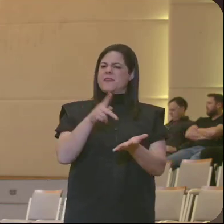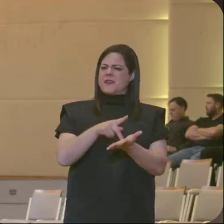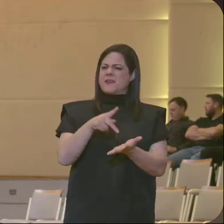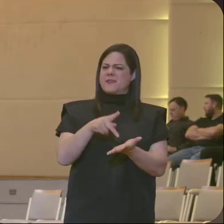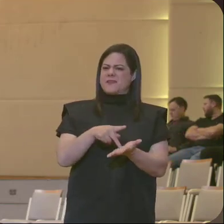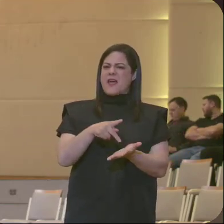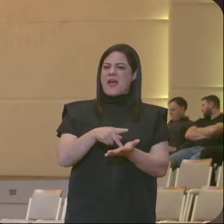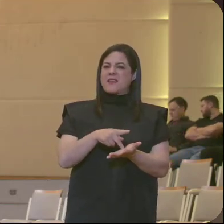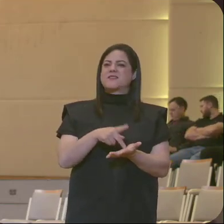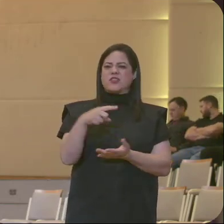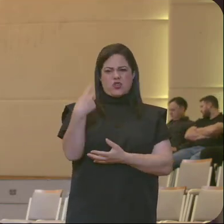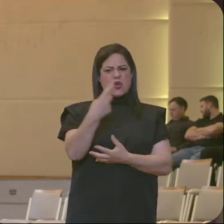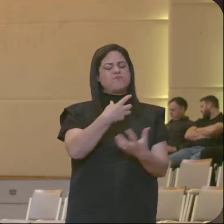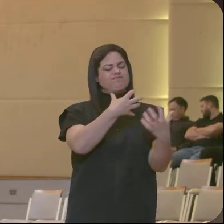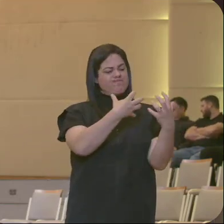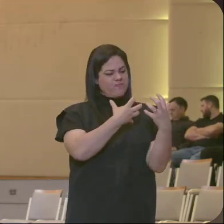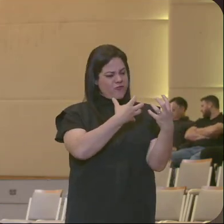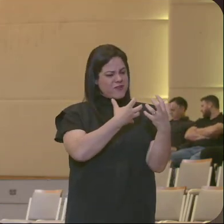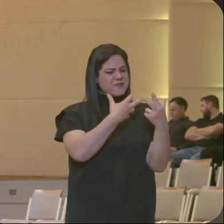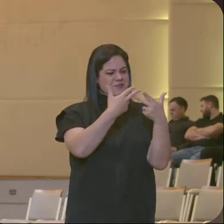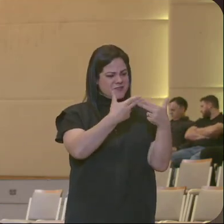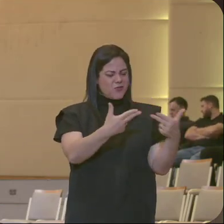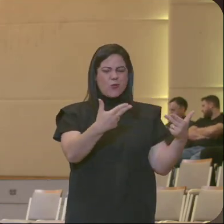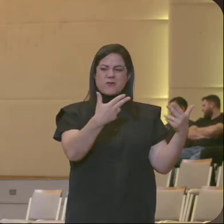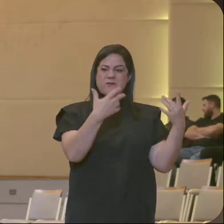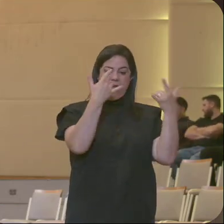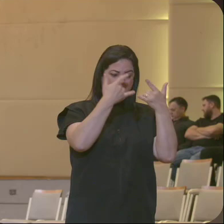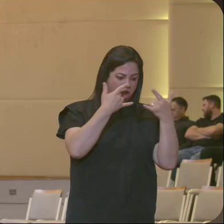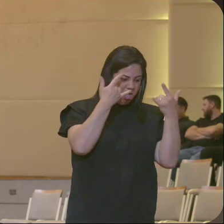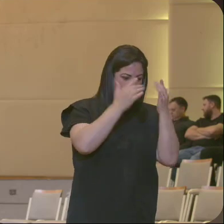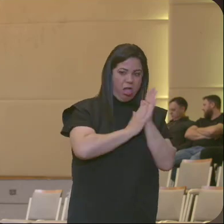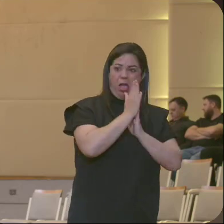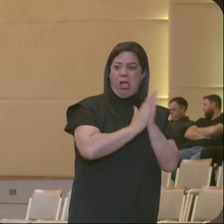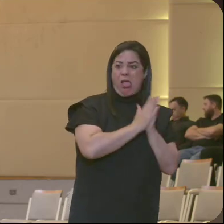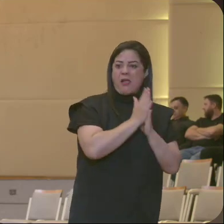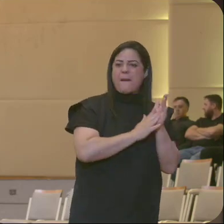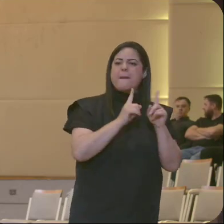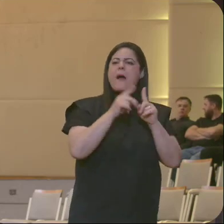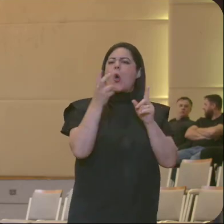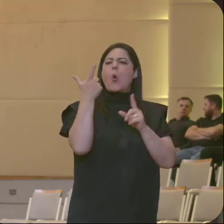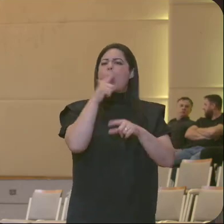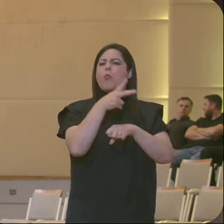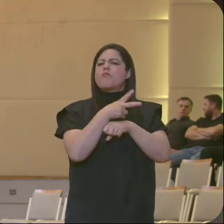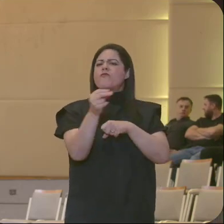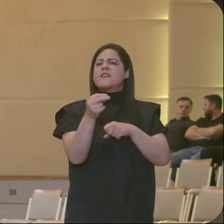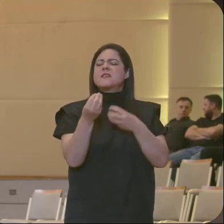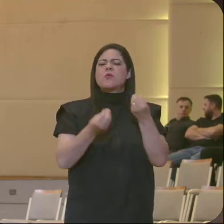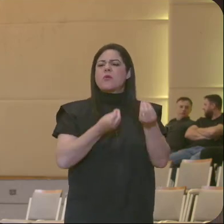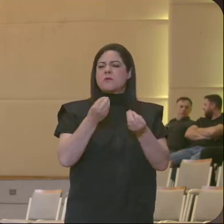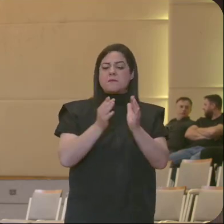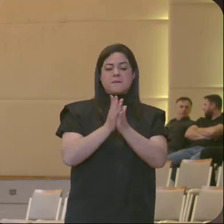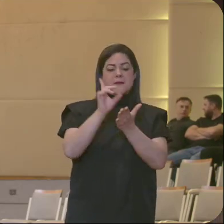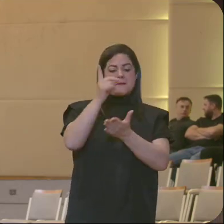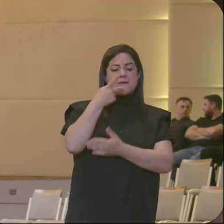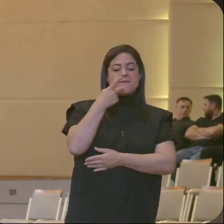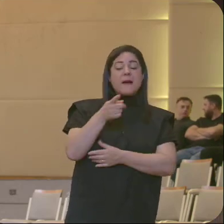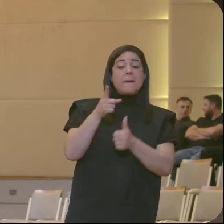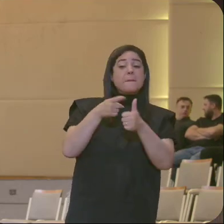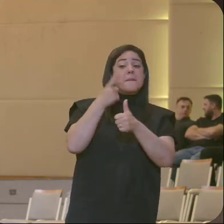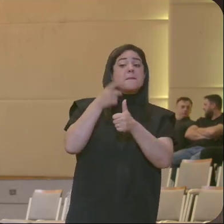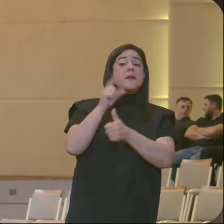gente é afetado muitas vezes pela ansiedade. Mas como vencer isso? A Bíblia vai dizer, em primeiro